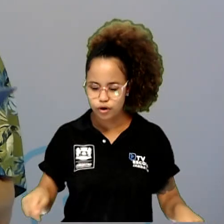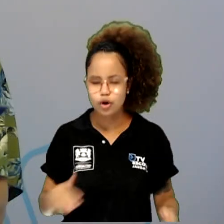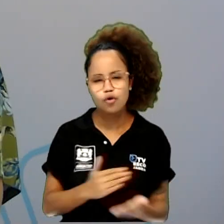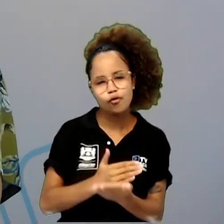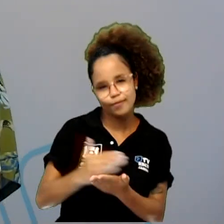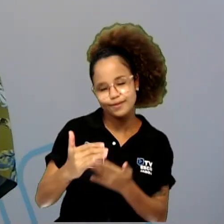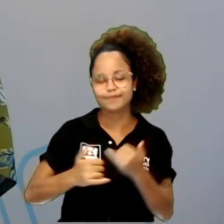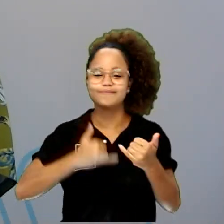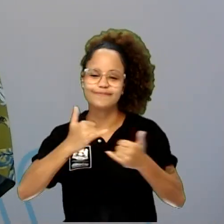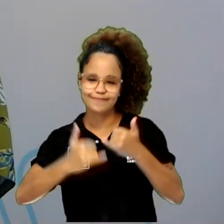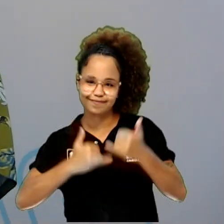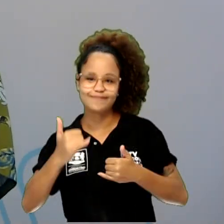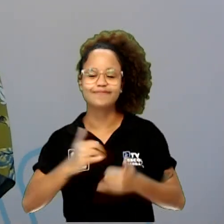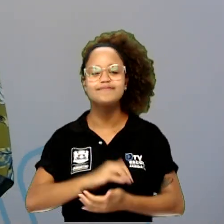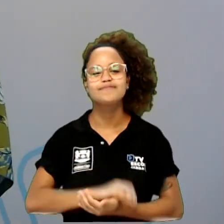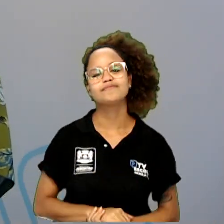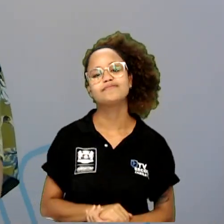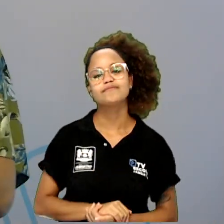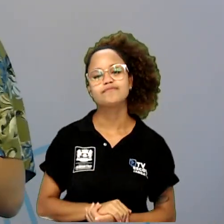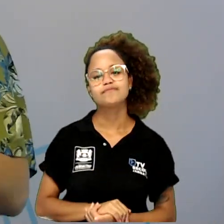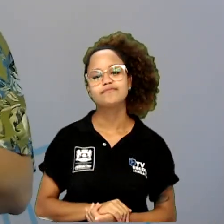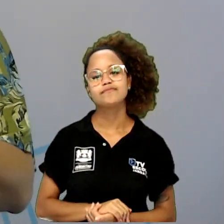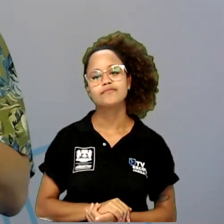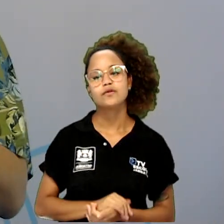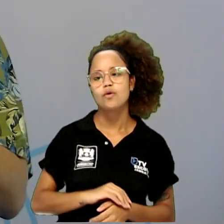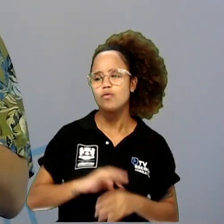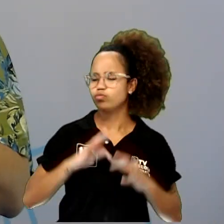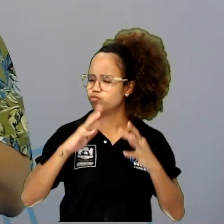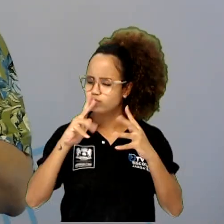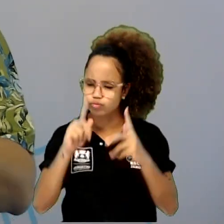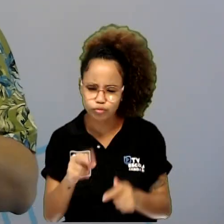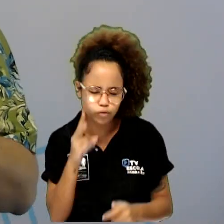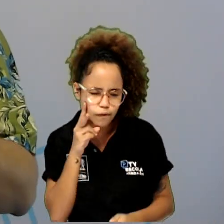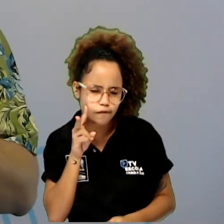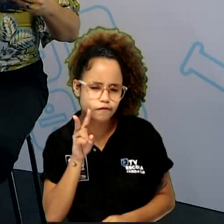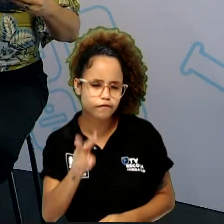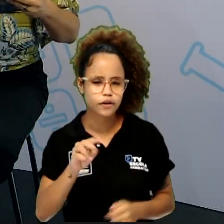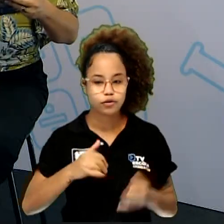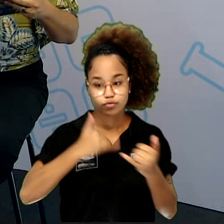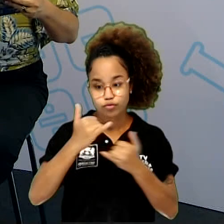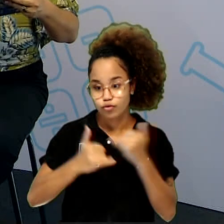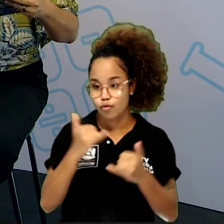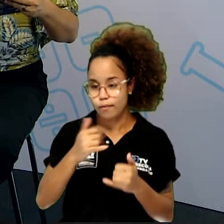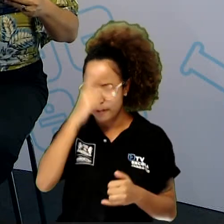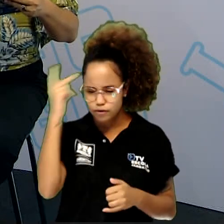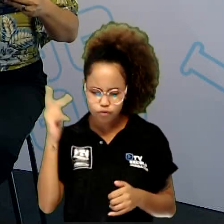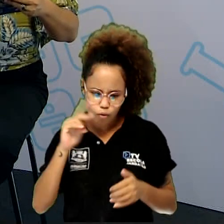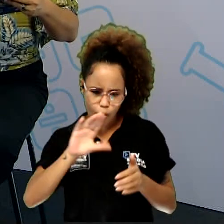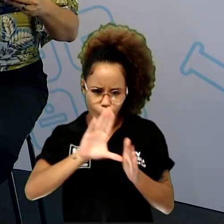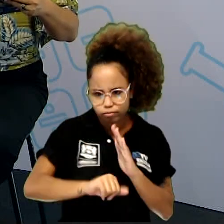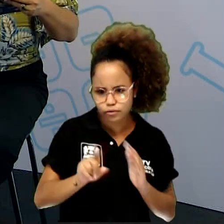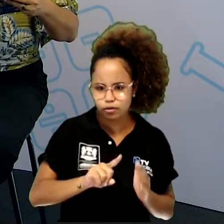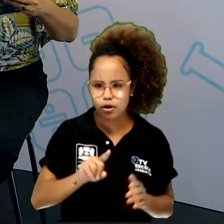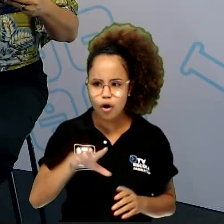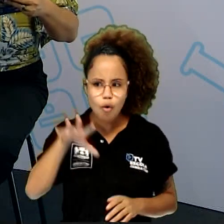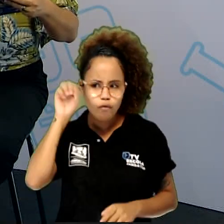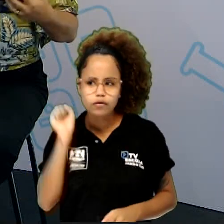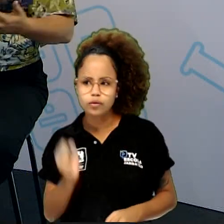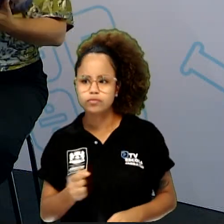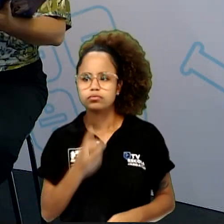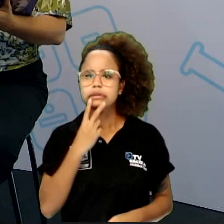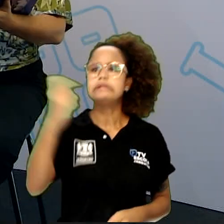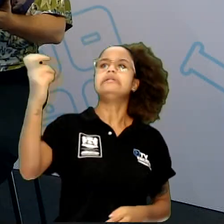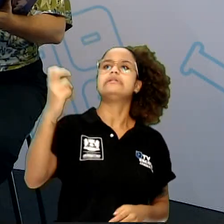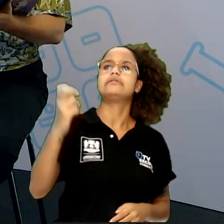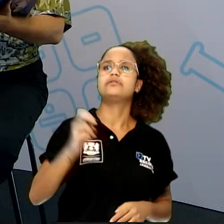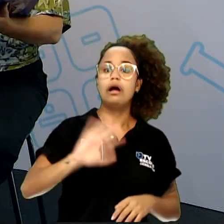a brincadeira. Todos de olho no jogo, para ninguém trapacear. De repente se ouve um grito: